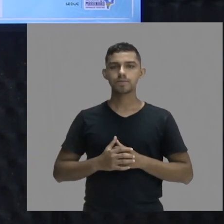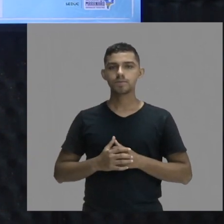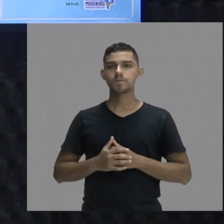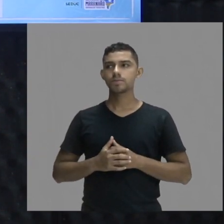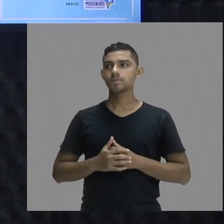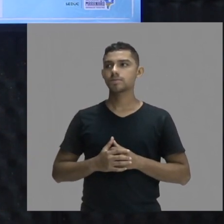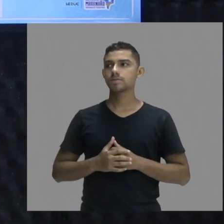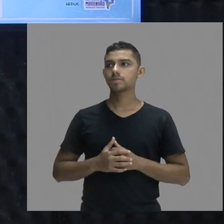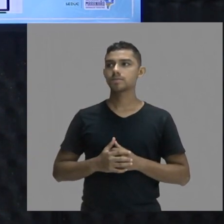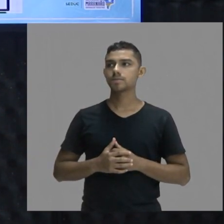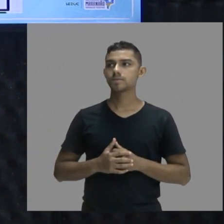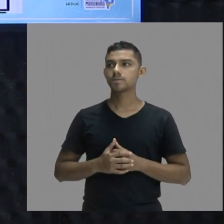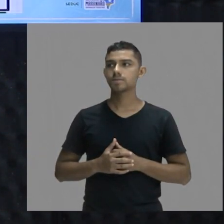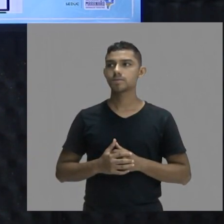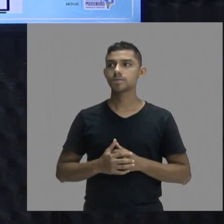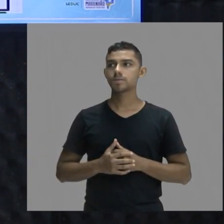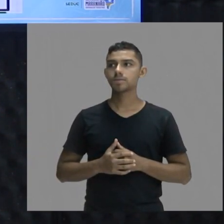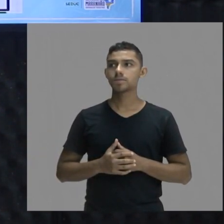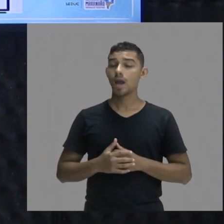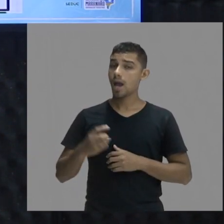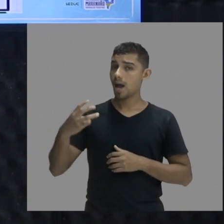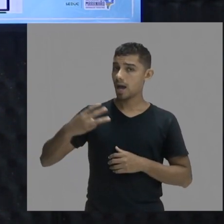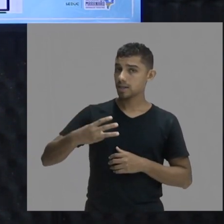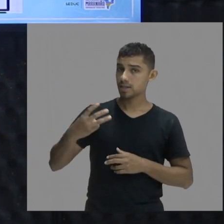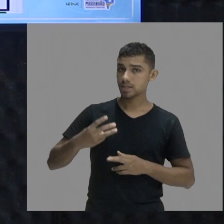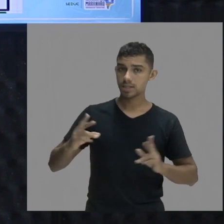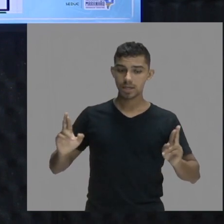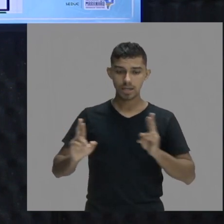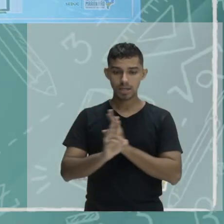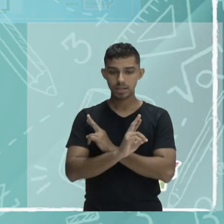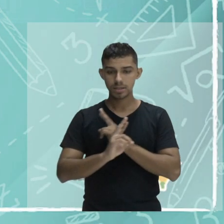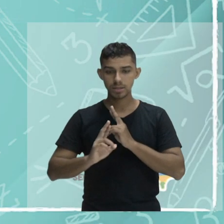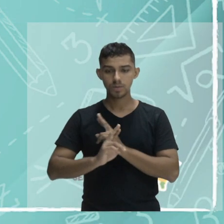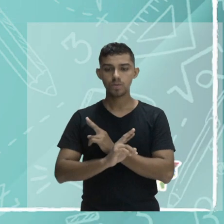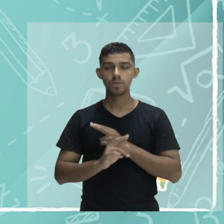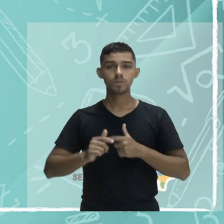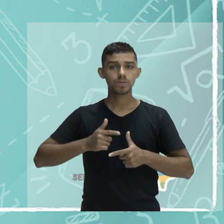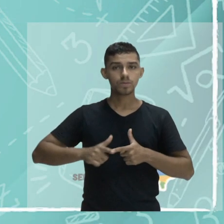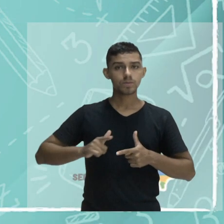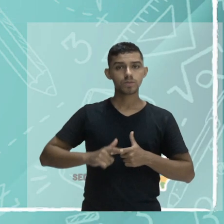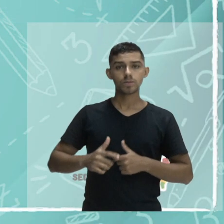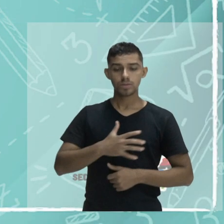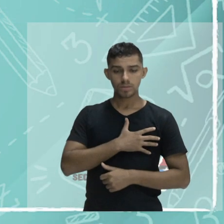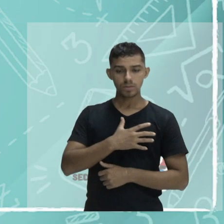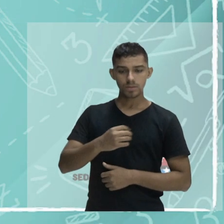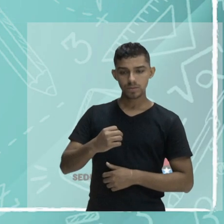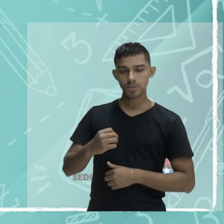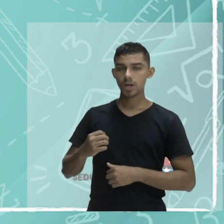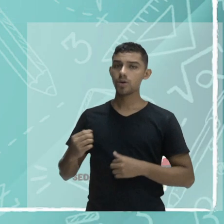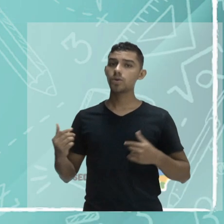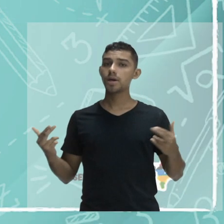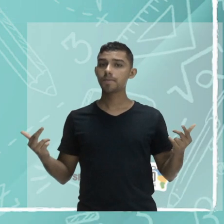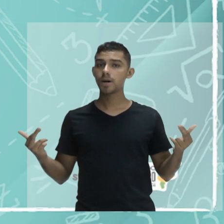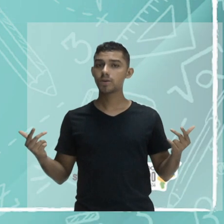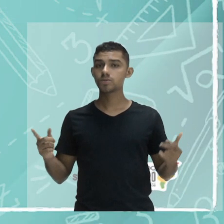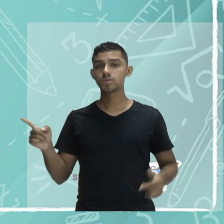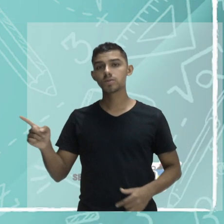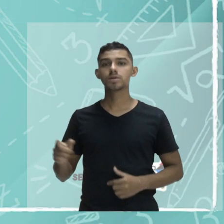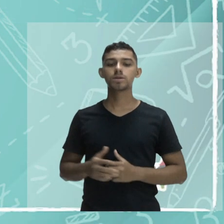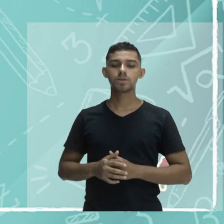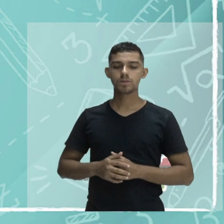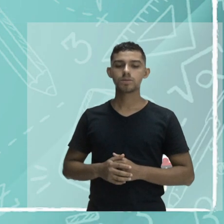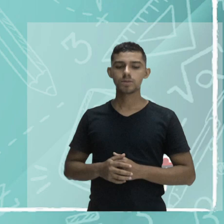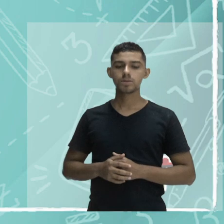sim. E a terceira relação do problema é que associa o seu filho ao irmão dele,